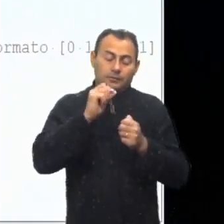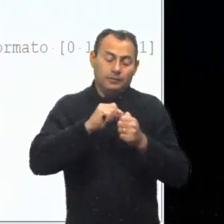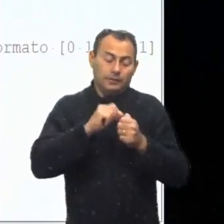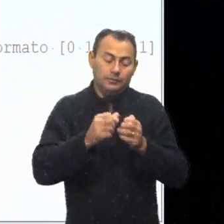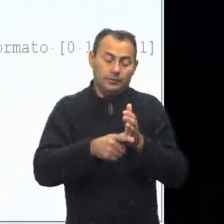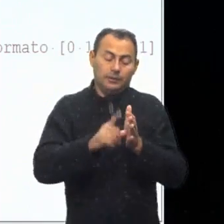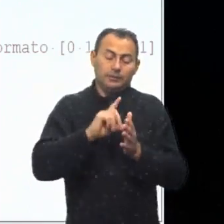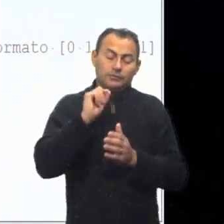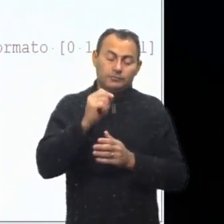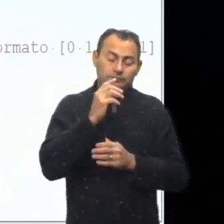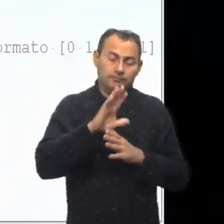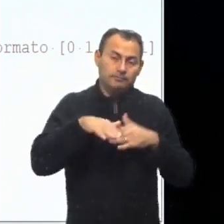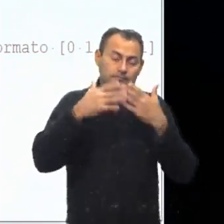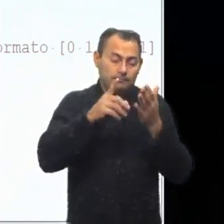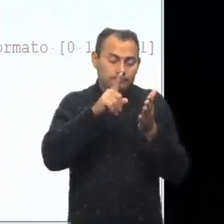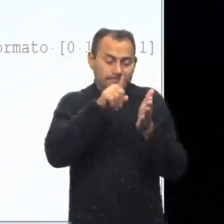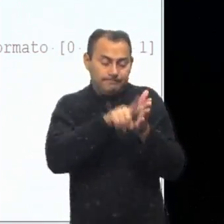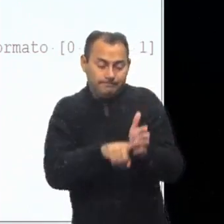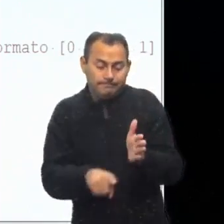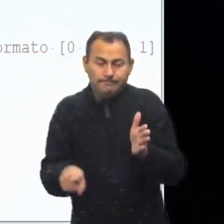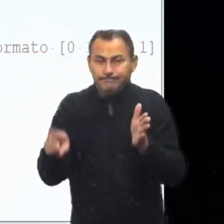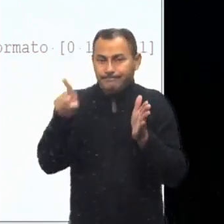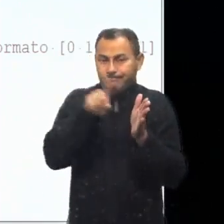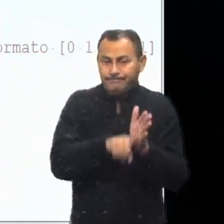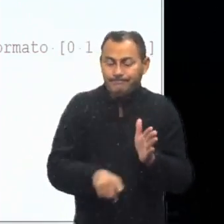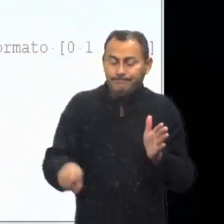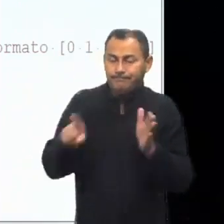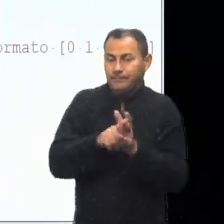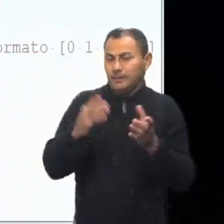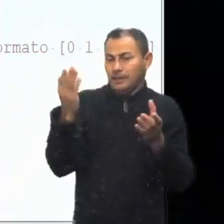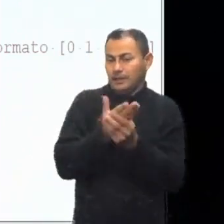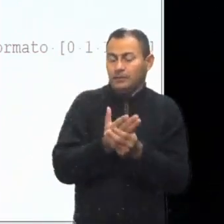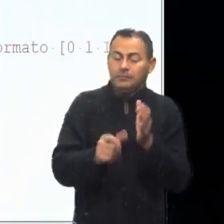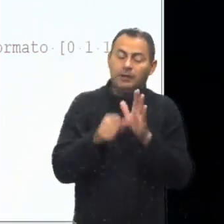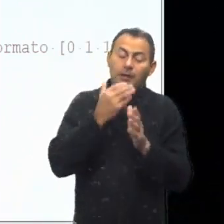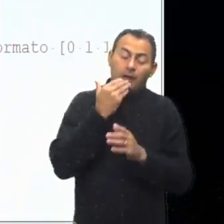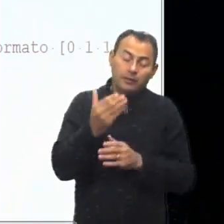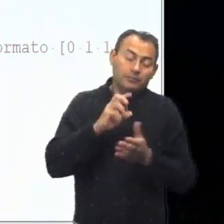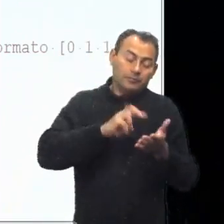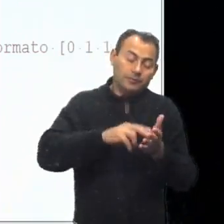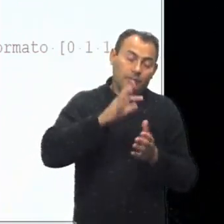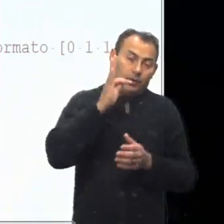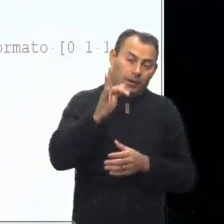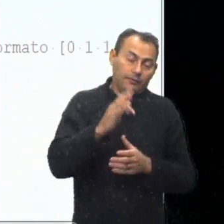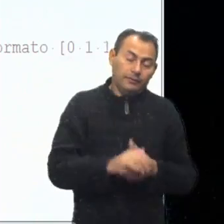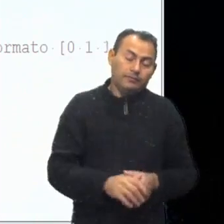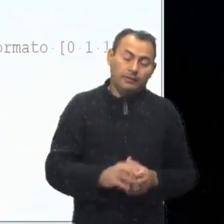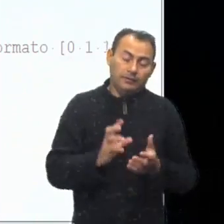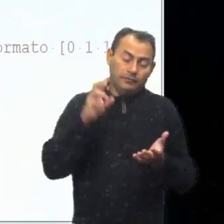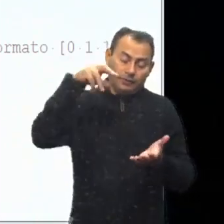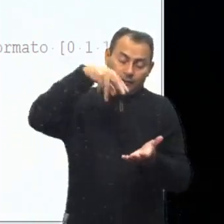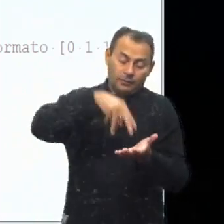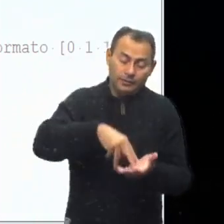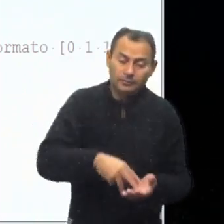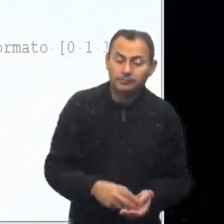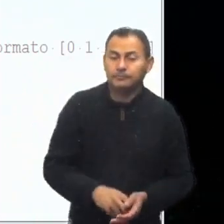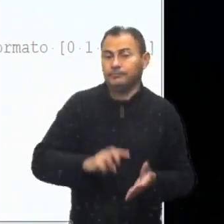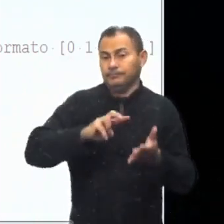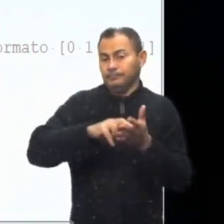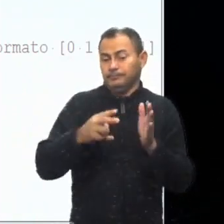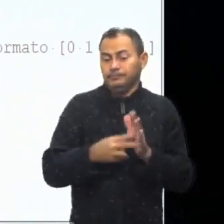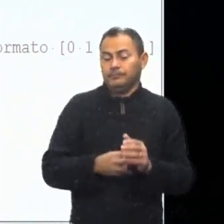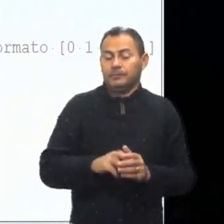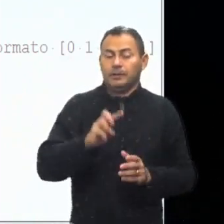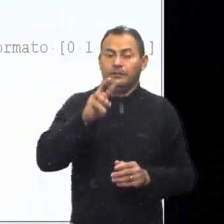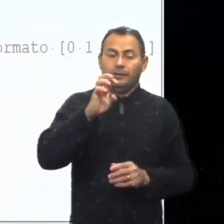até agora? Quando a gente rodar esse arquivo, primeiro ele vai pedir para definir o f, a frequência, vai definir